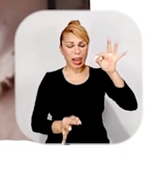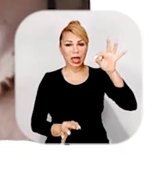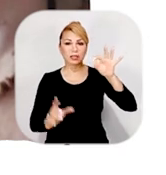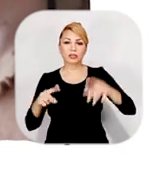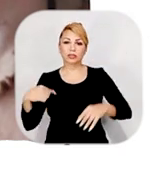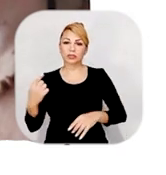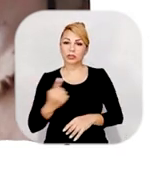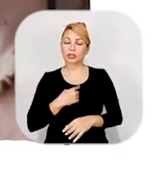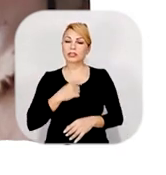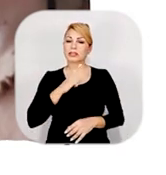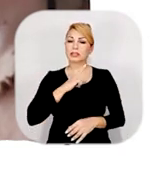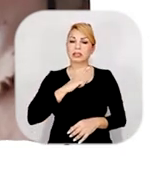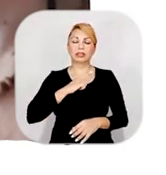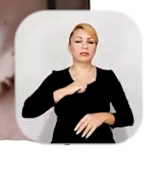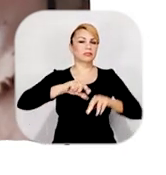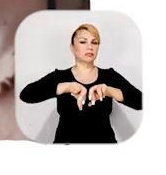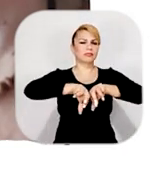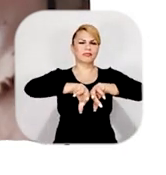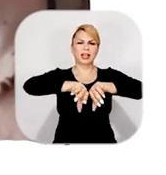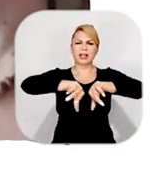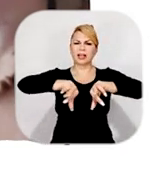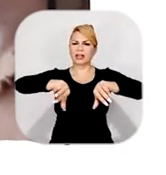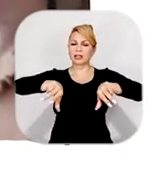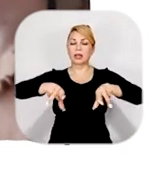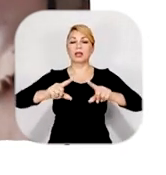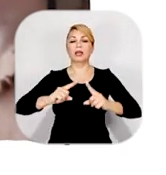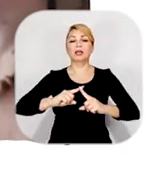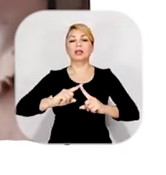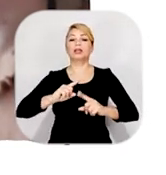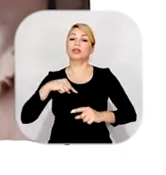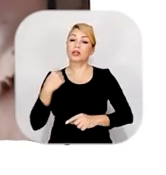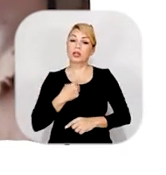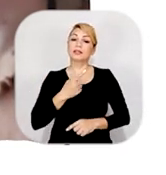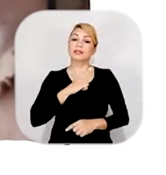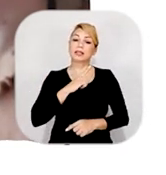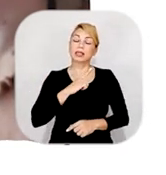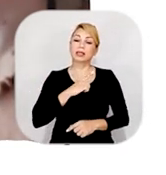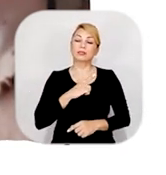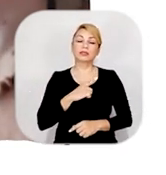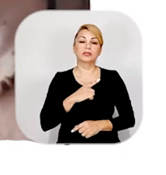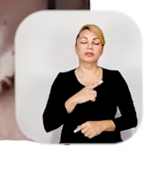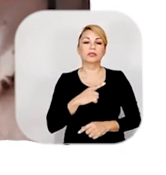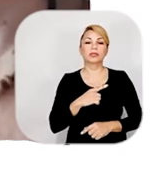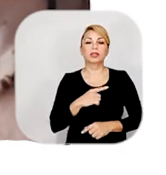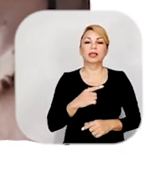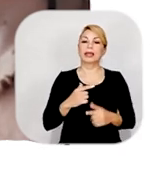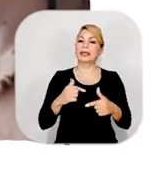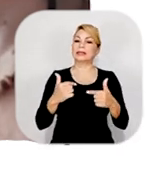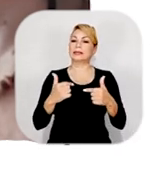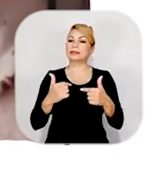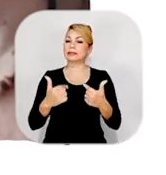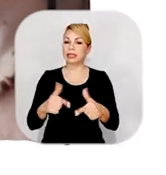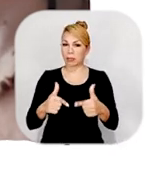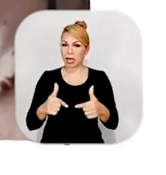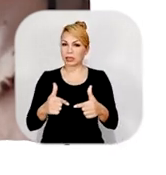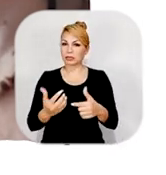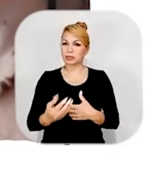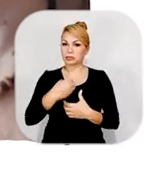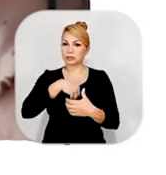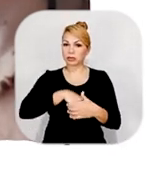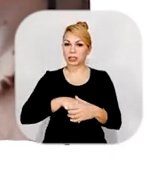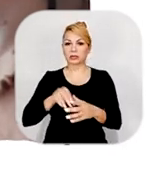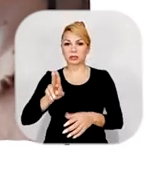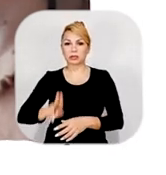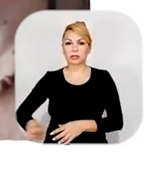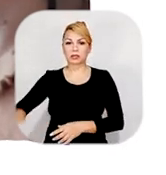tem muitas outras tarefas a fazer nas universidades. Não tinha, só por meio de um projeto